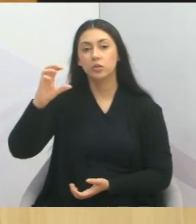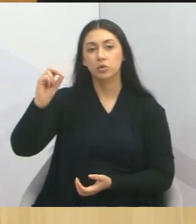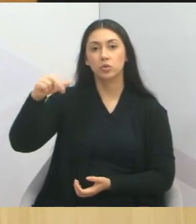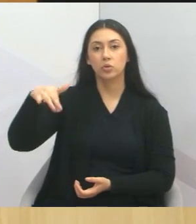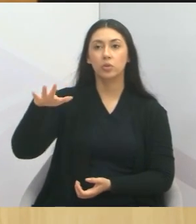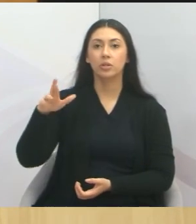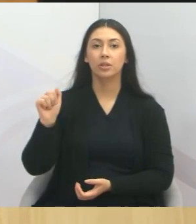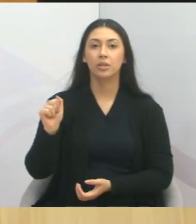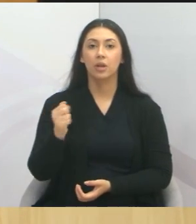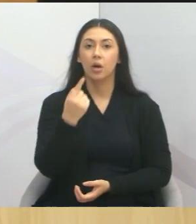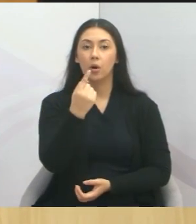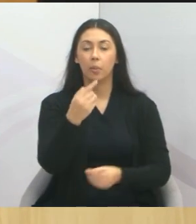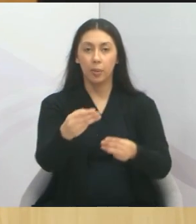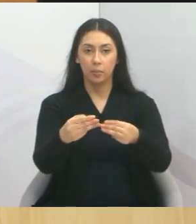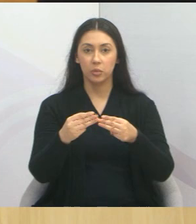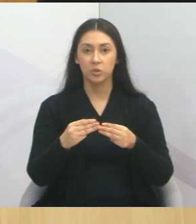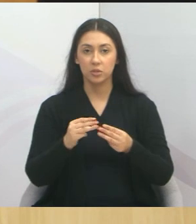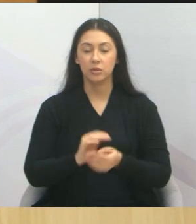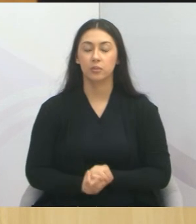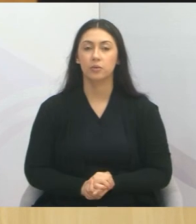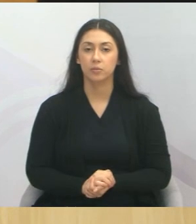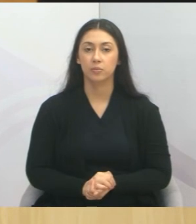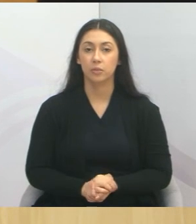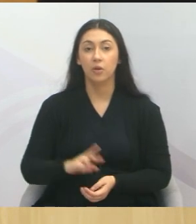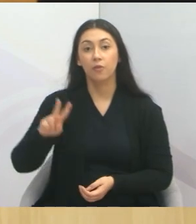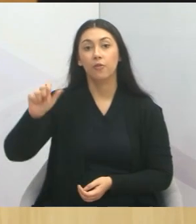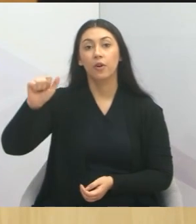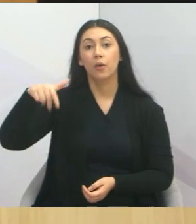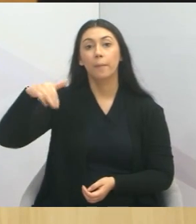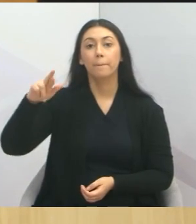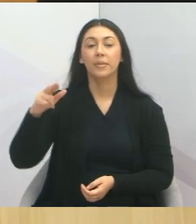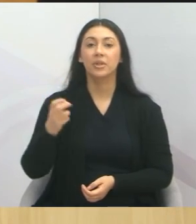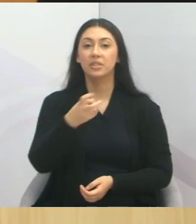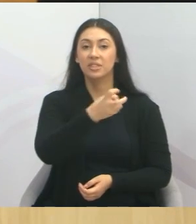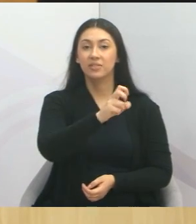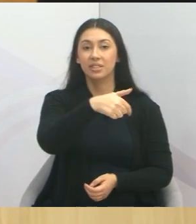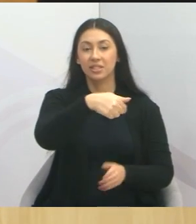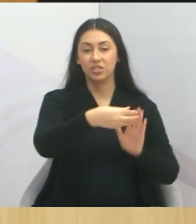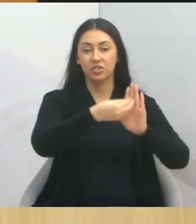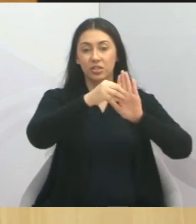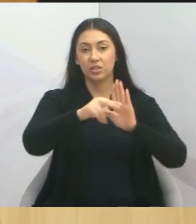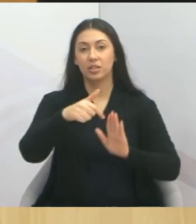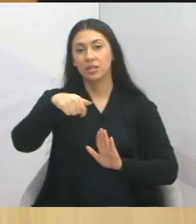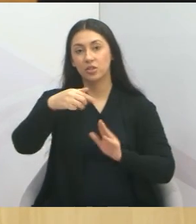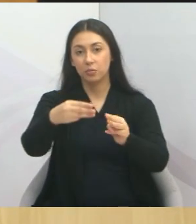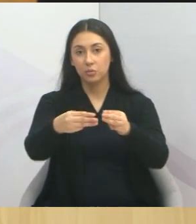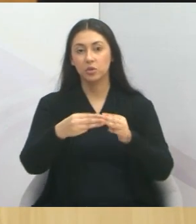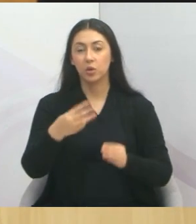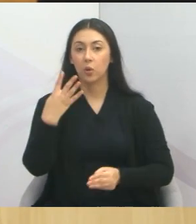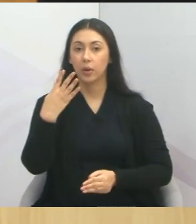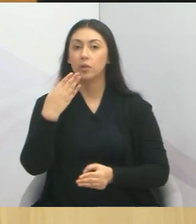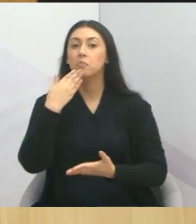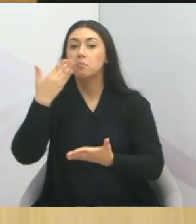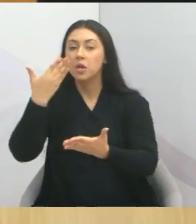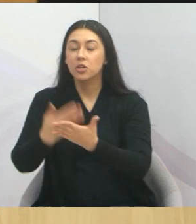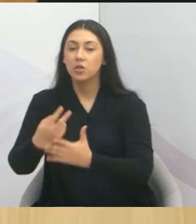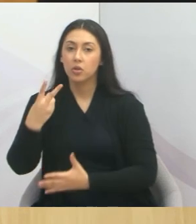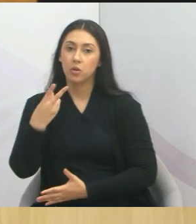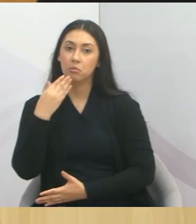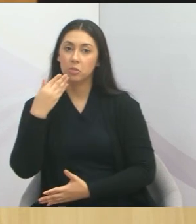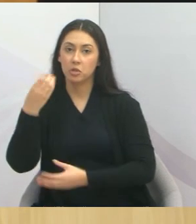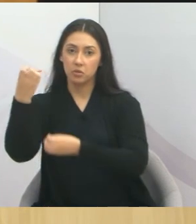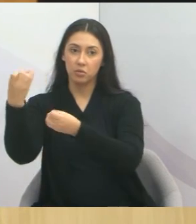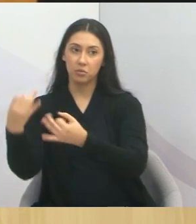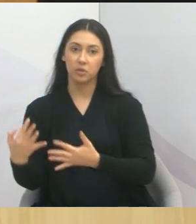patas da Amizade a promoção vamos meia-lua 57 indicações sete moções quatro requerimento